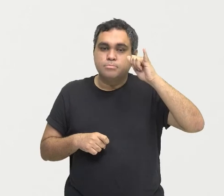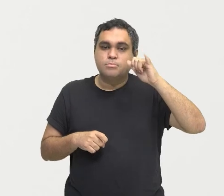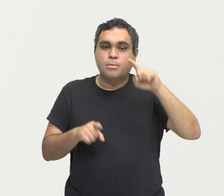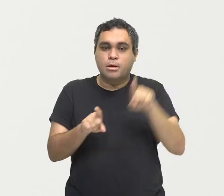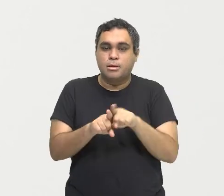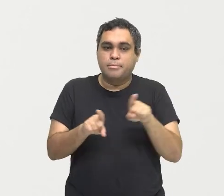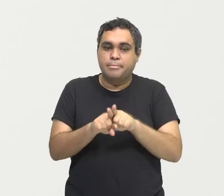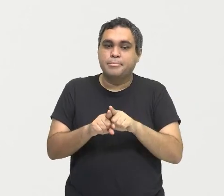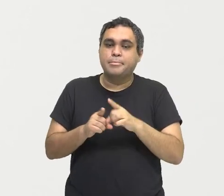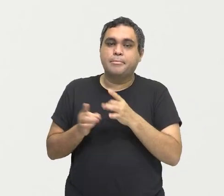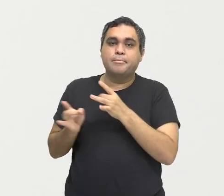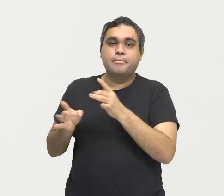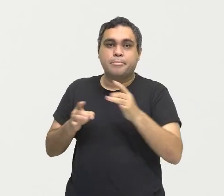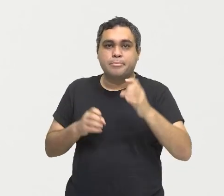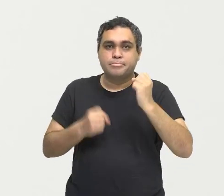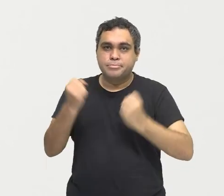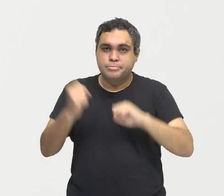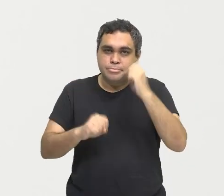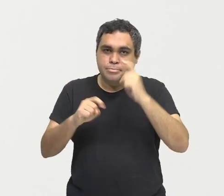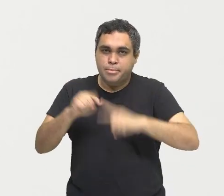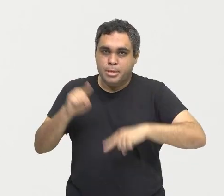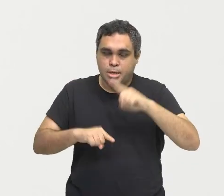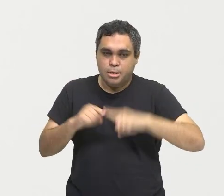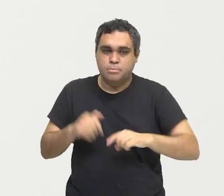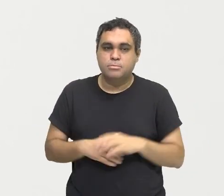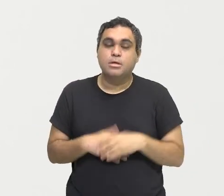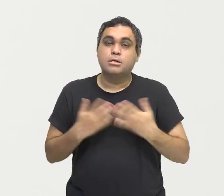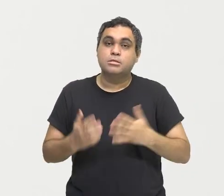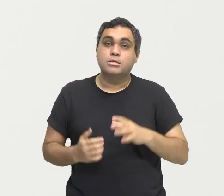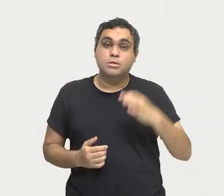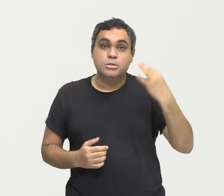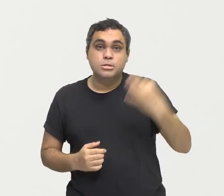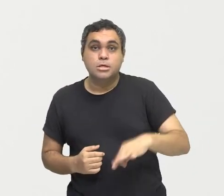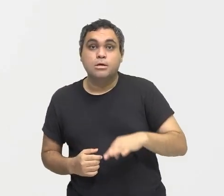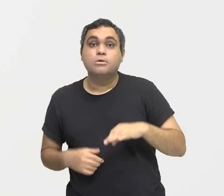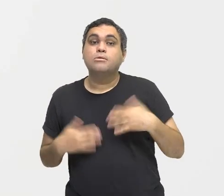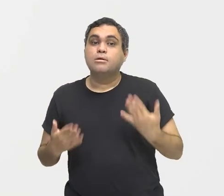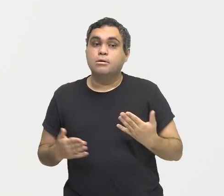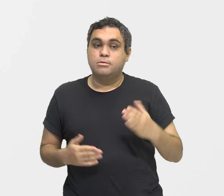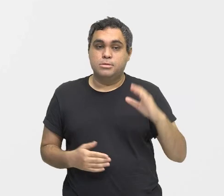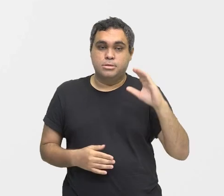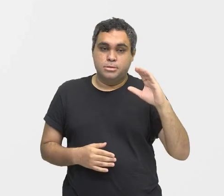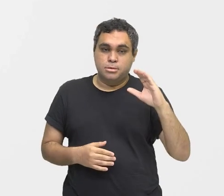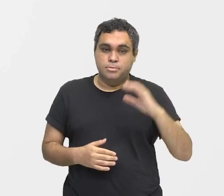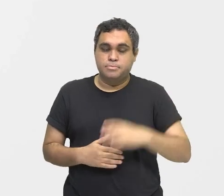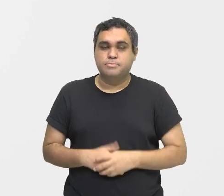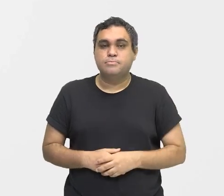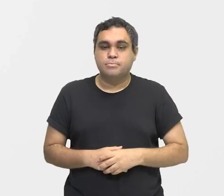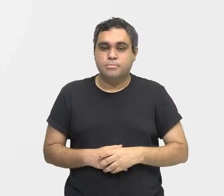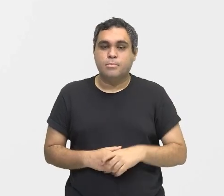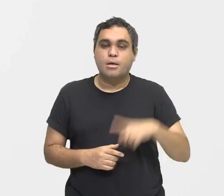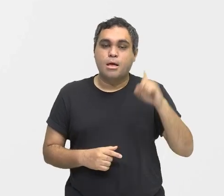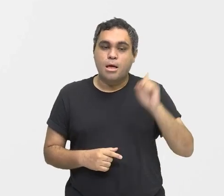industrializados. Gente, a letra correta da nossa primeira questão vai ser a letra C,